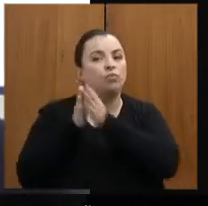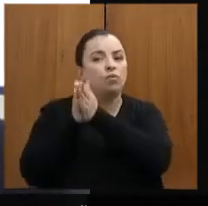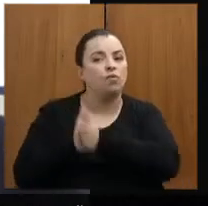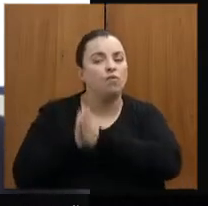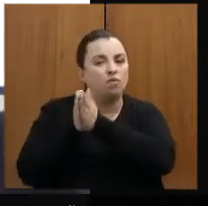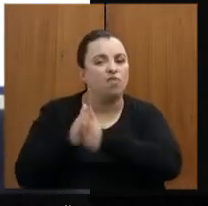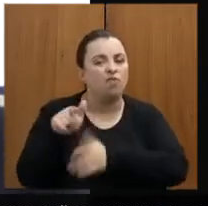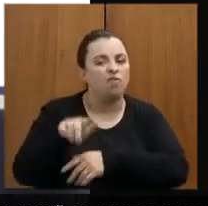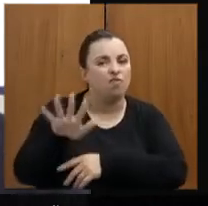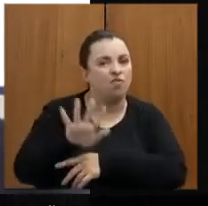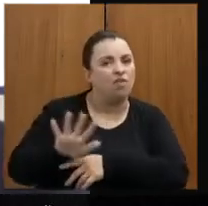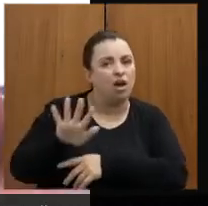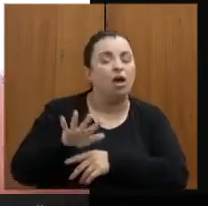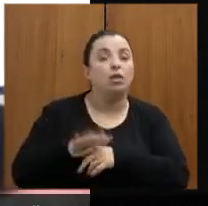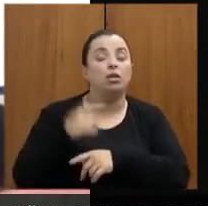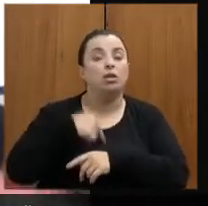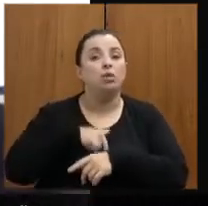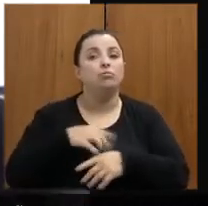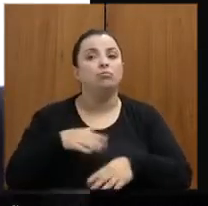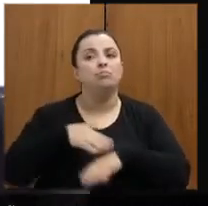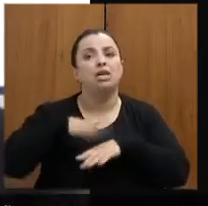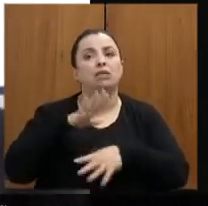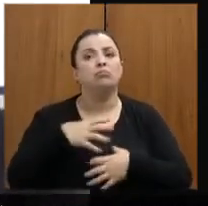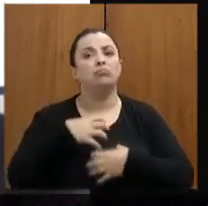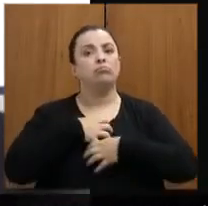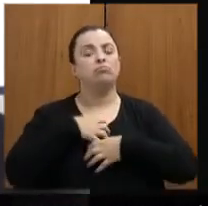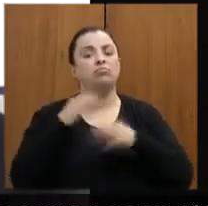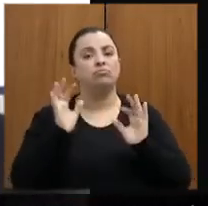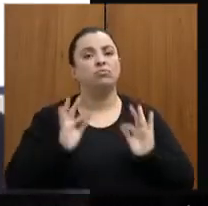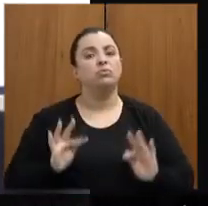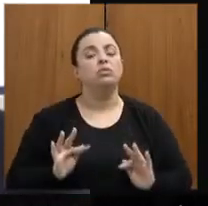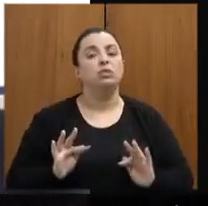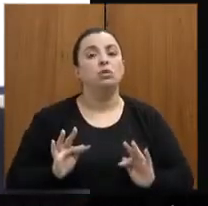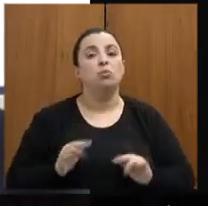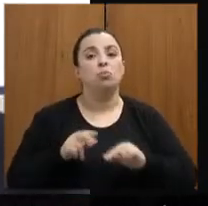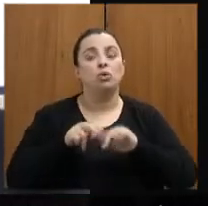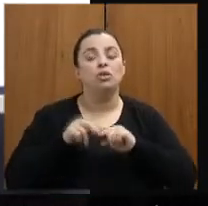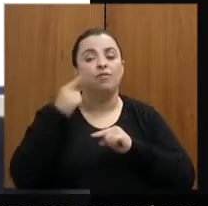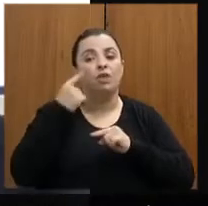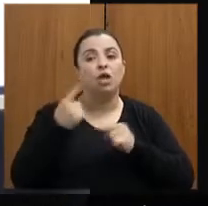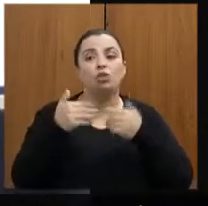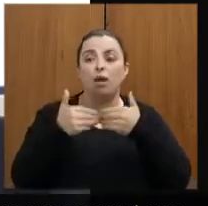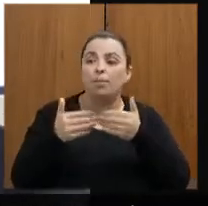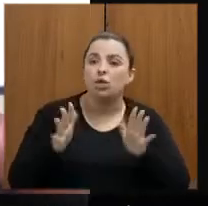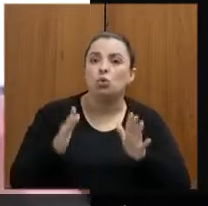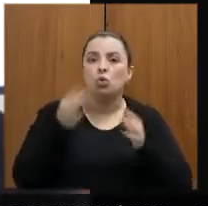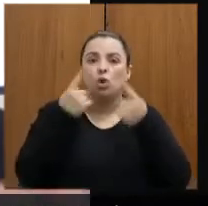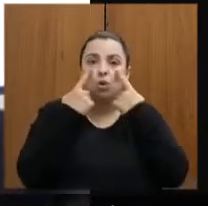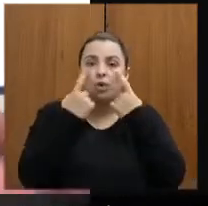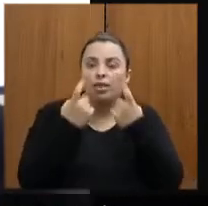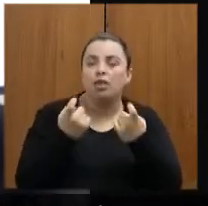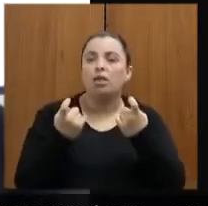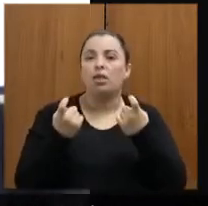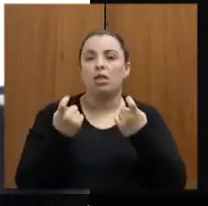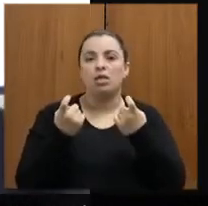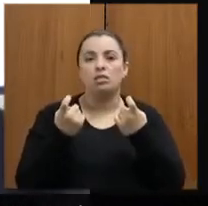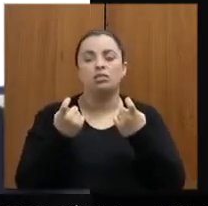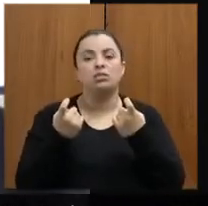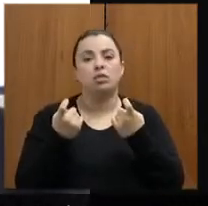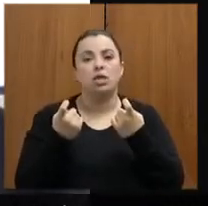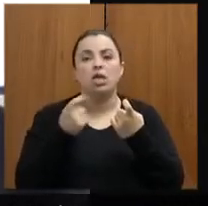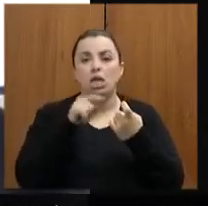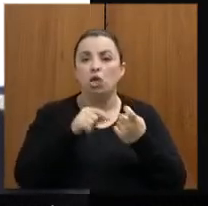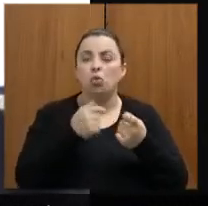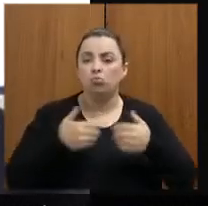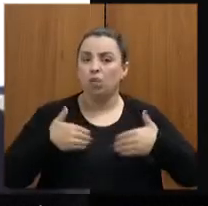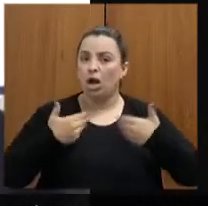E aí eu fico mais satisfeito aí né quando eu vejo essa abertura esse interesse e a predisposição do nosso